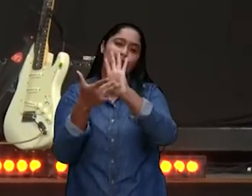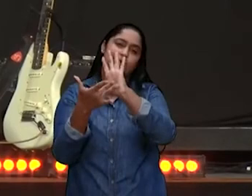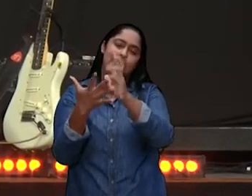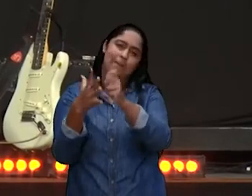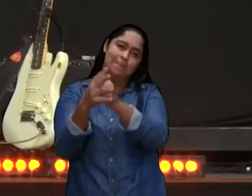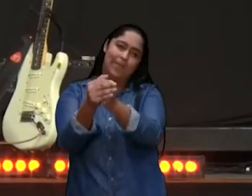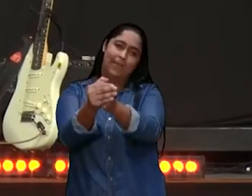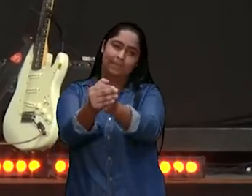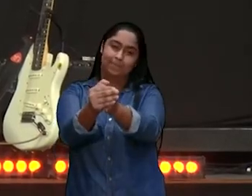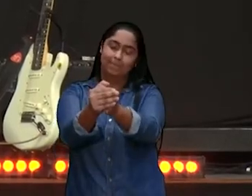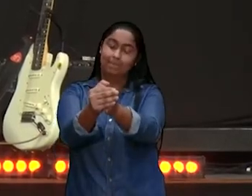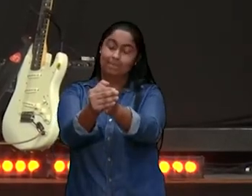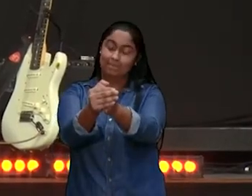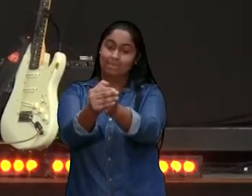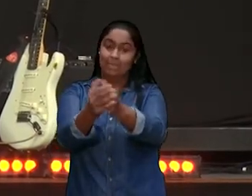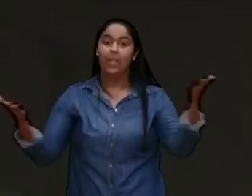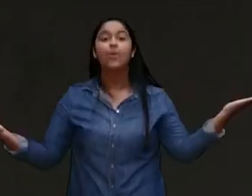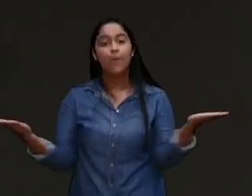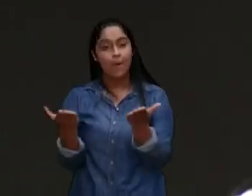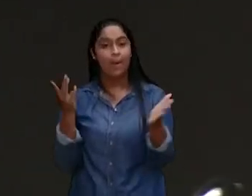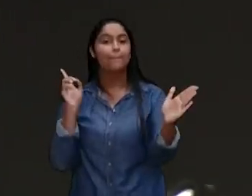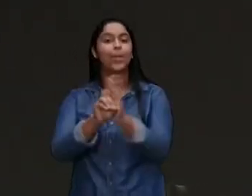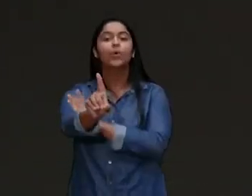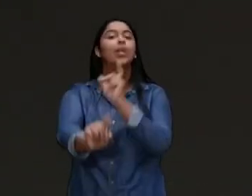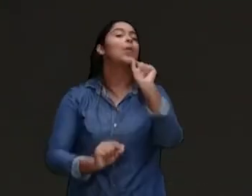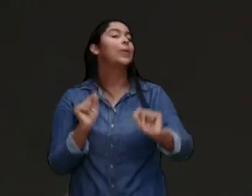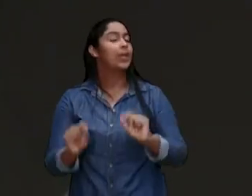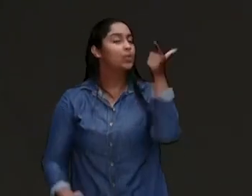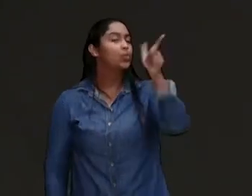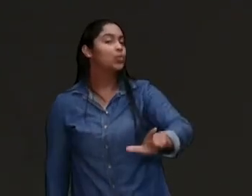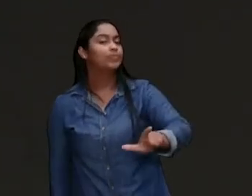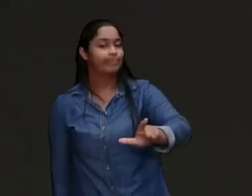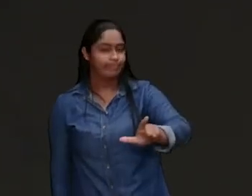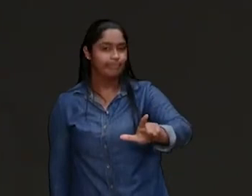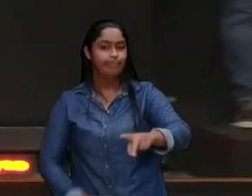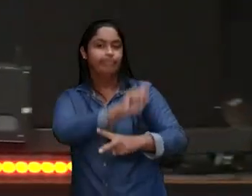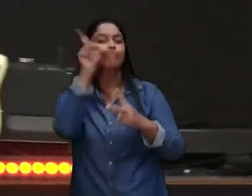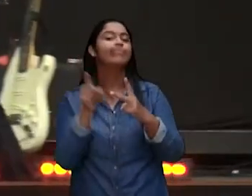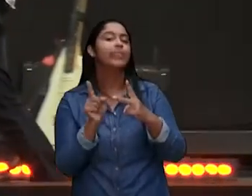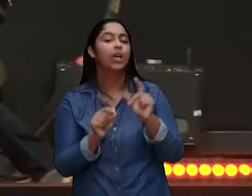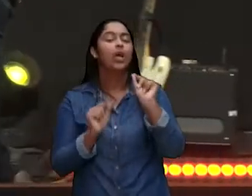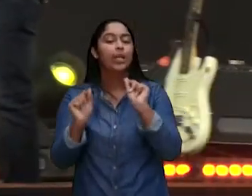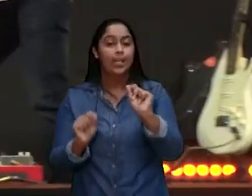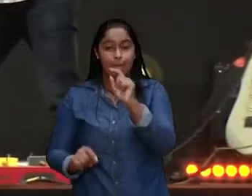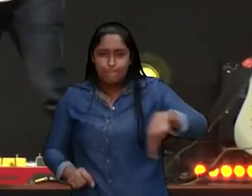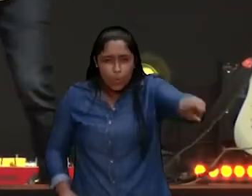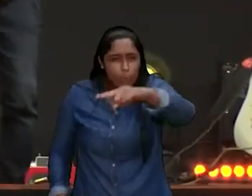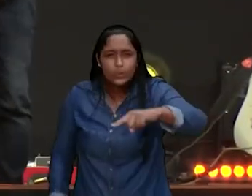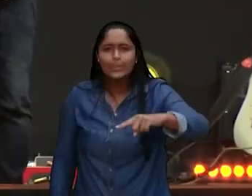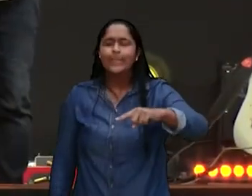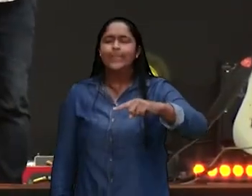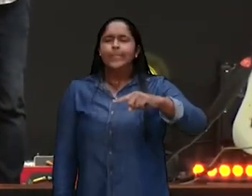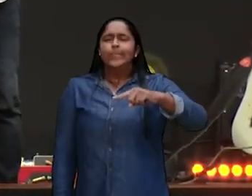queria perguntar mais uma coisa e quantas pessoas aqui reconhecem que não tiveram uma experiência pessoal